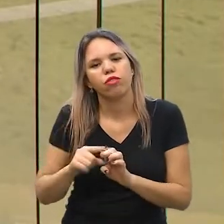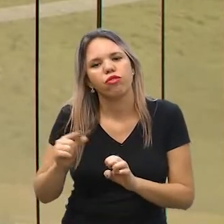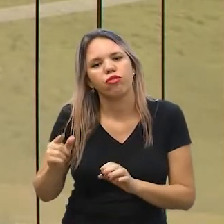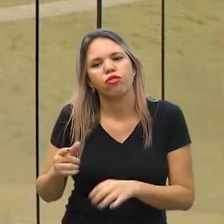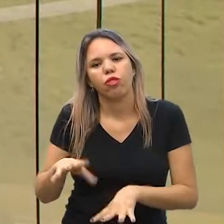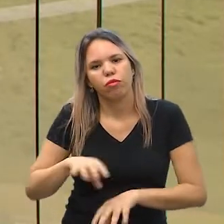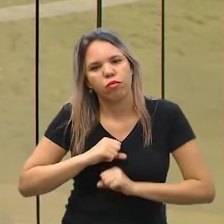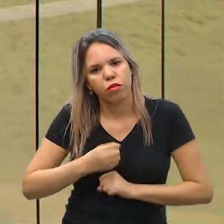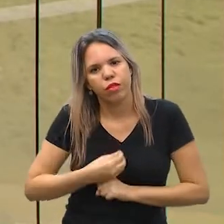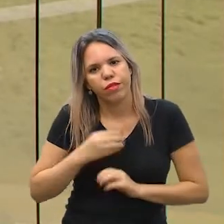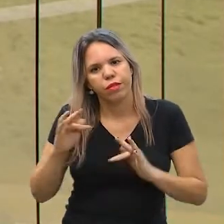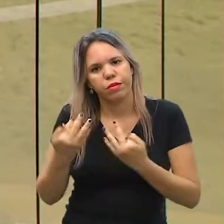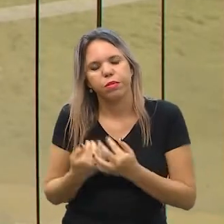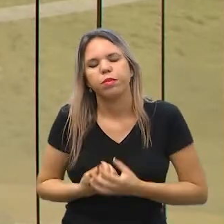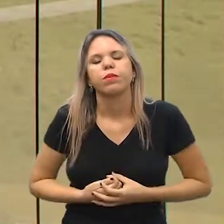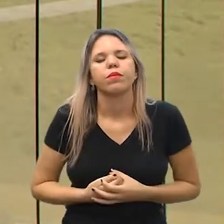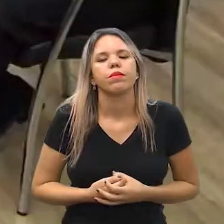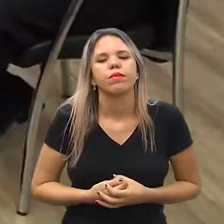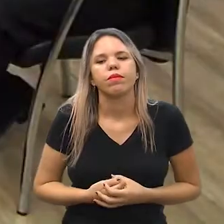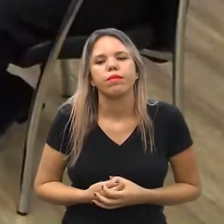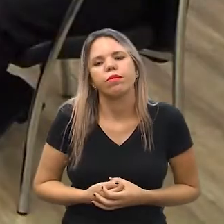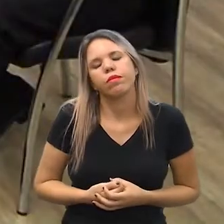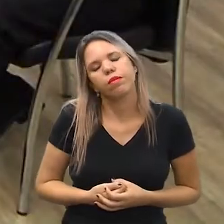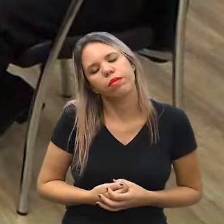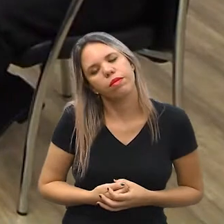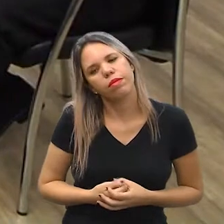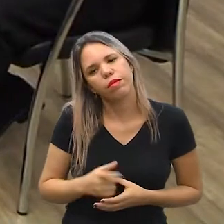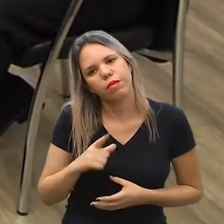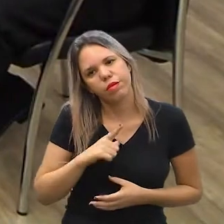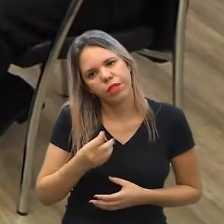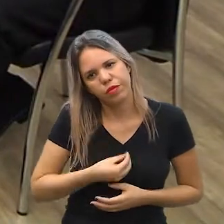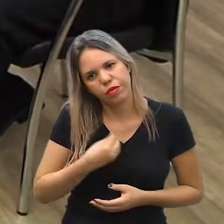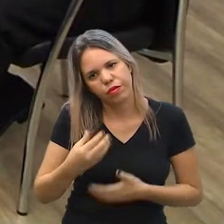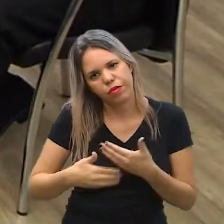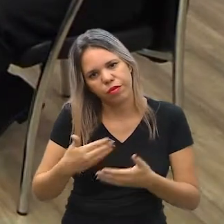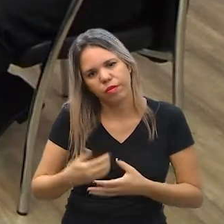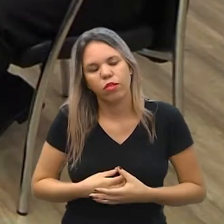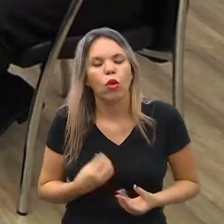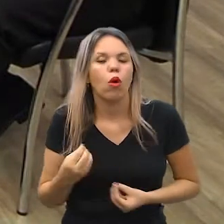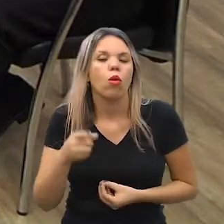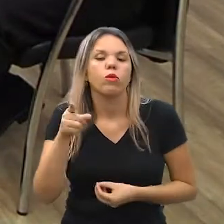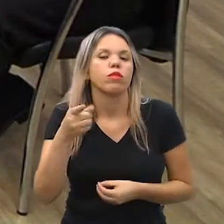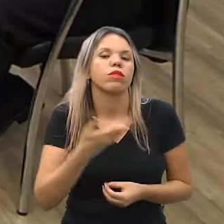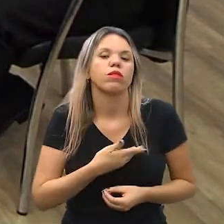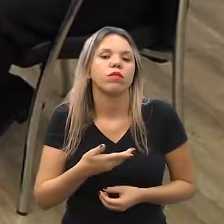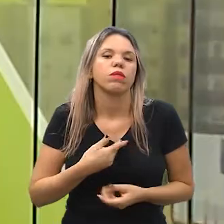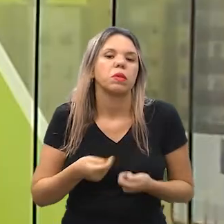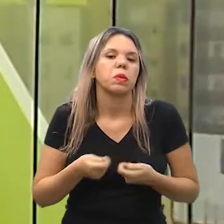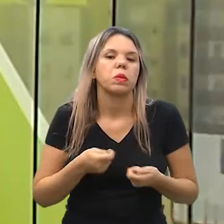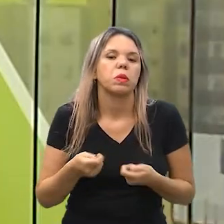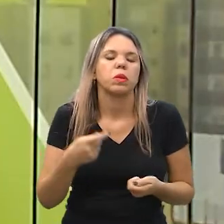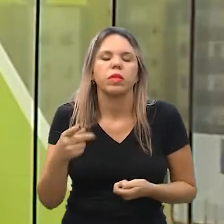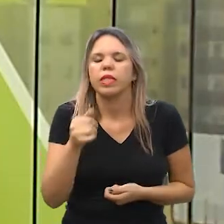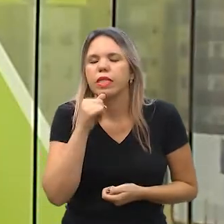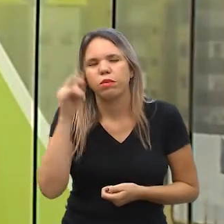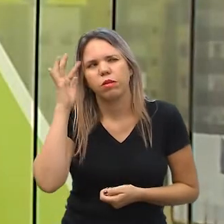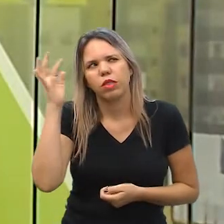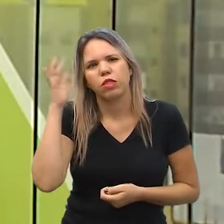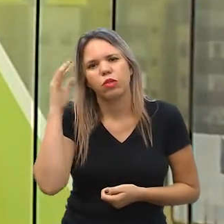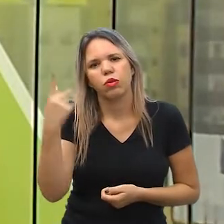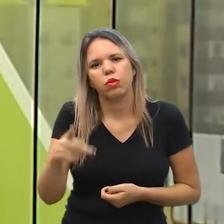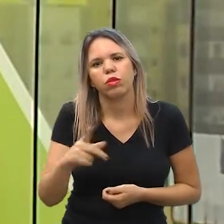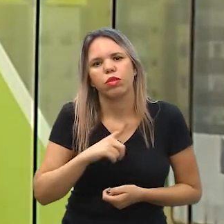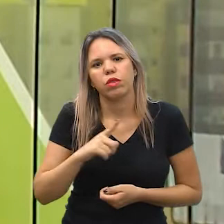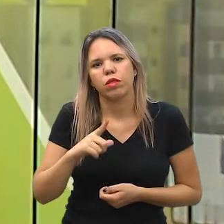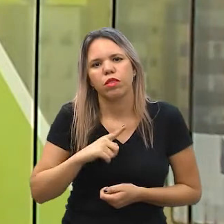empreender, que já vinha do sangue, já vinha na família, né? Então é assim que temos vivido. E como é que os seus amigos lidavam com isso? Porque eu